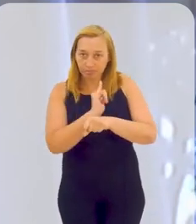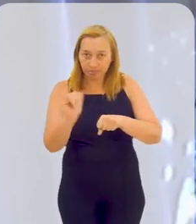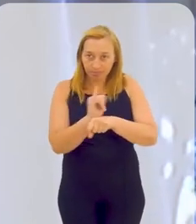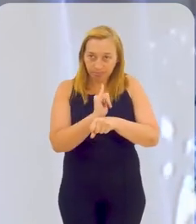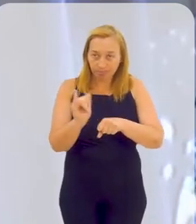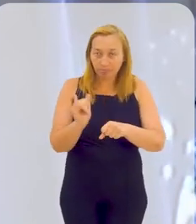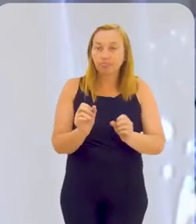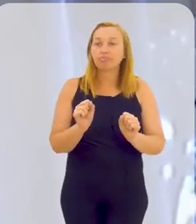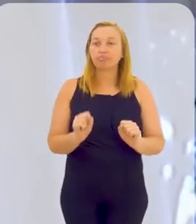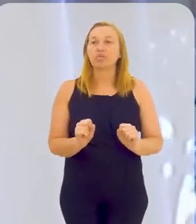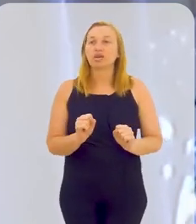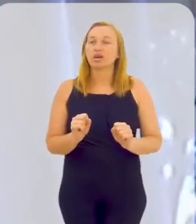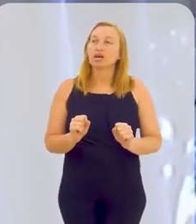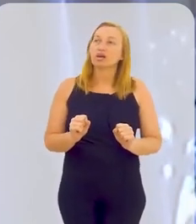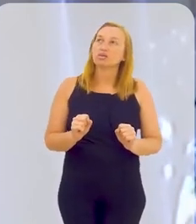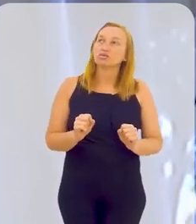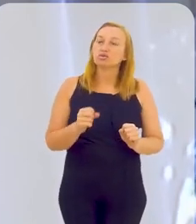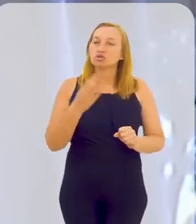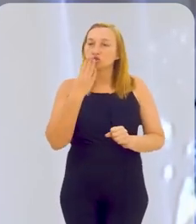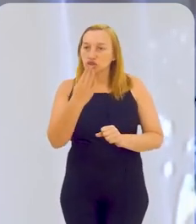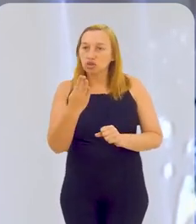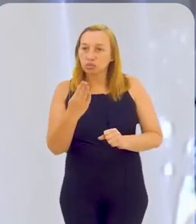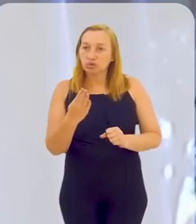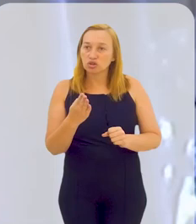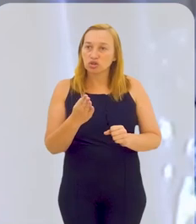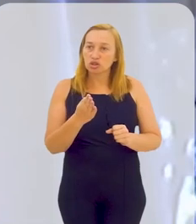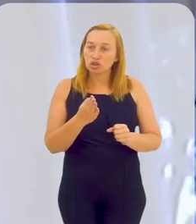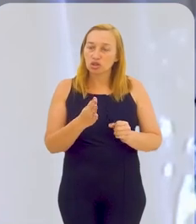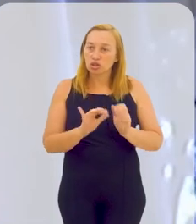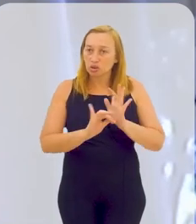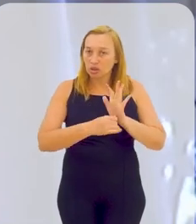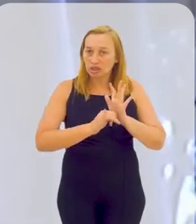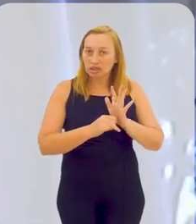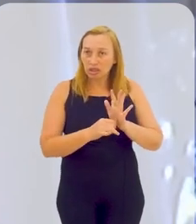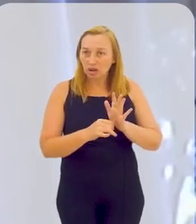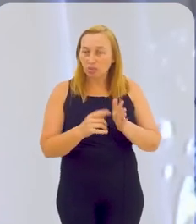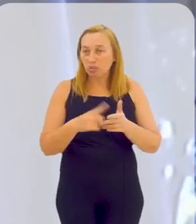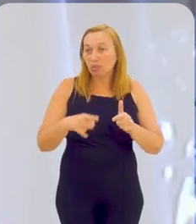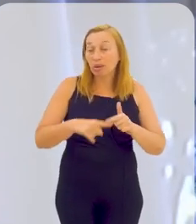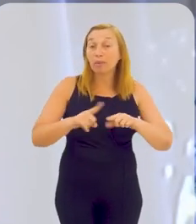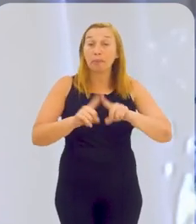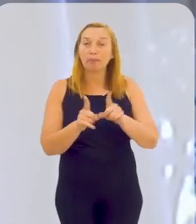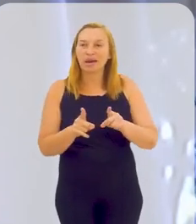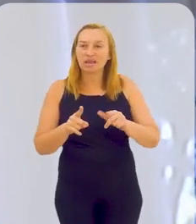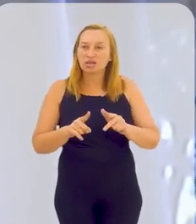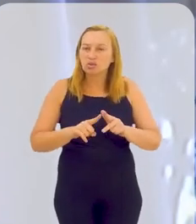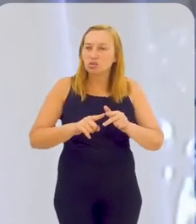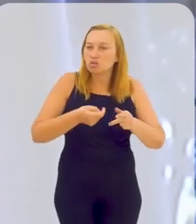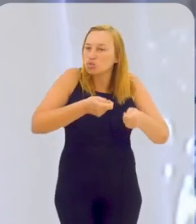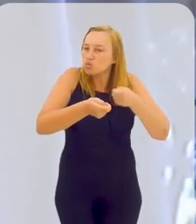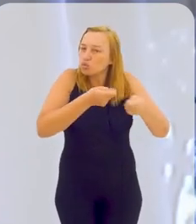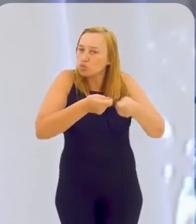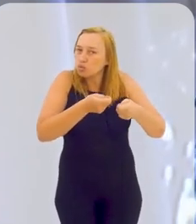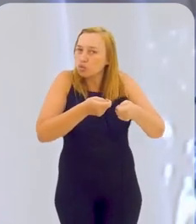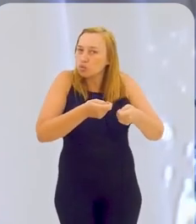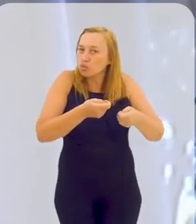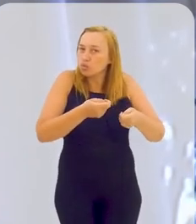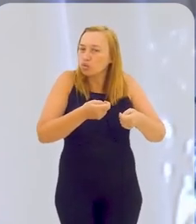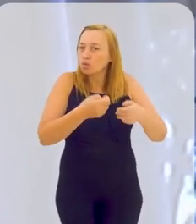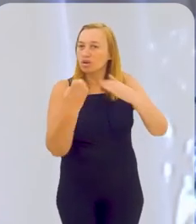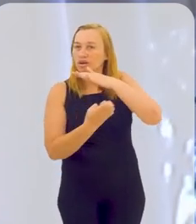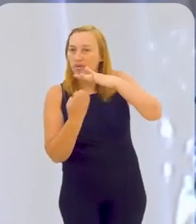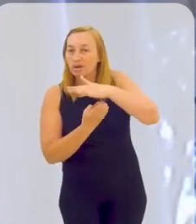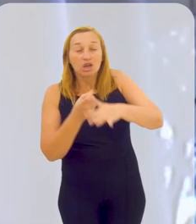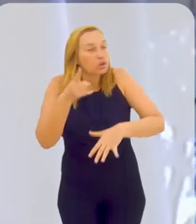que possam estar tendo algum tipo de dissonância em relação à condução do edital. Mas o ajuste fino, o dia a